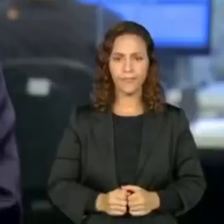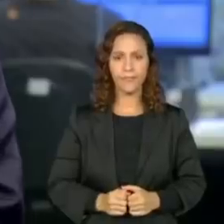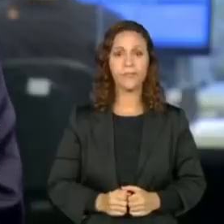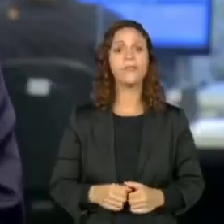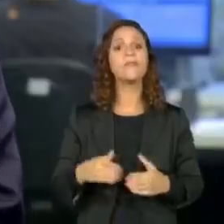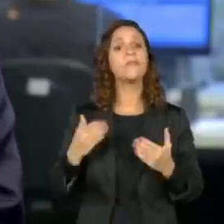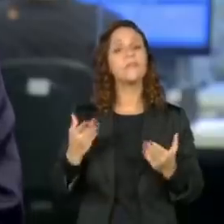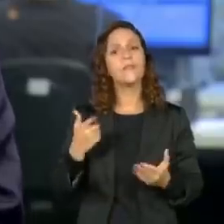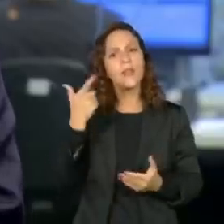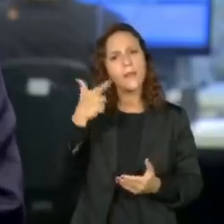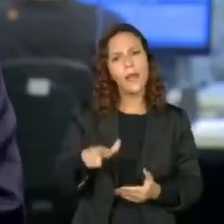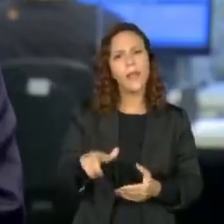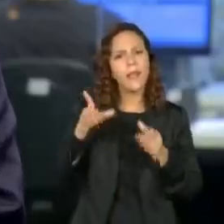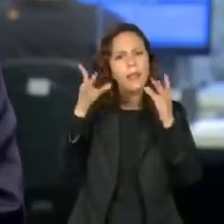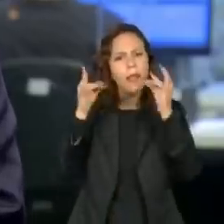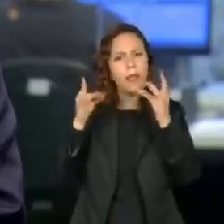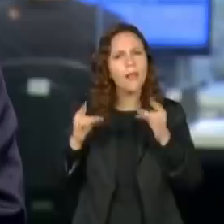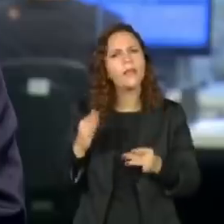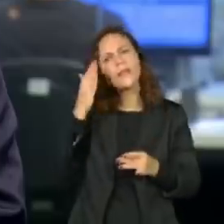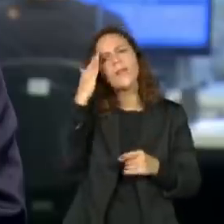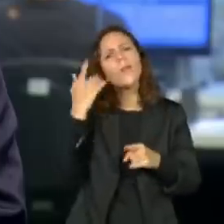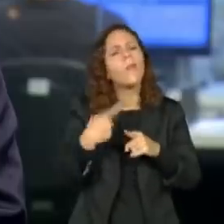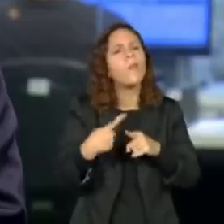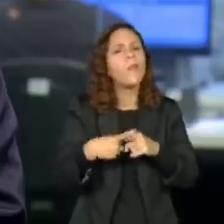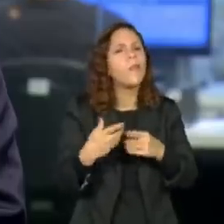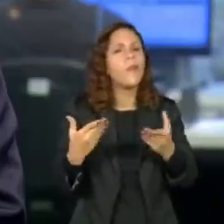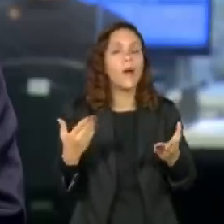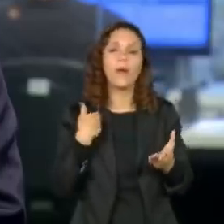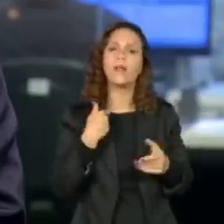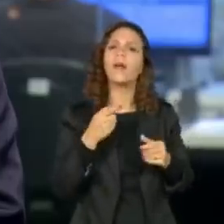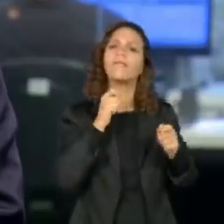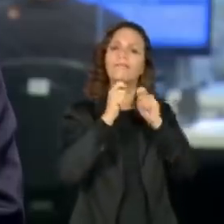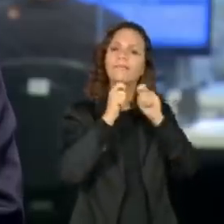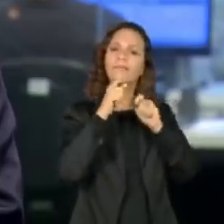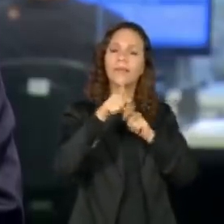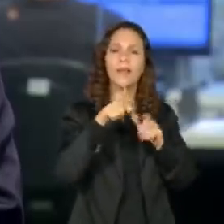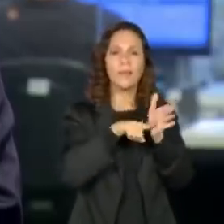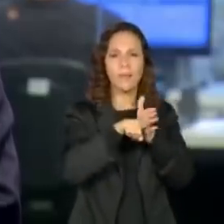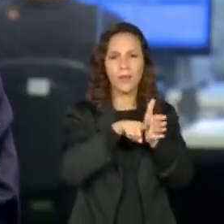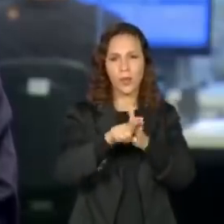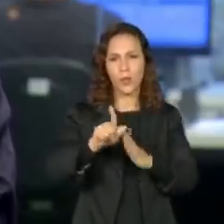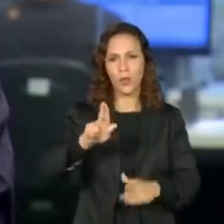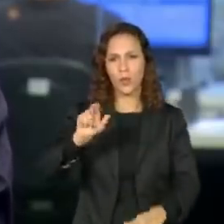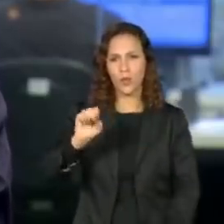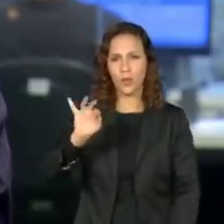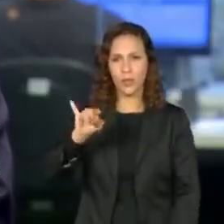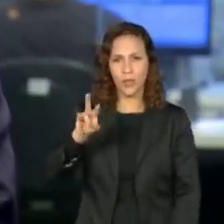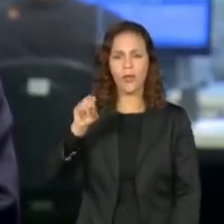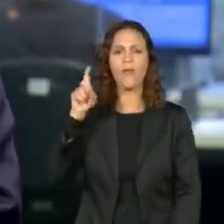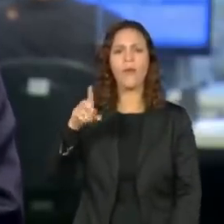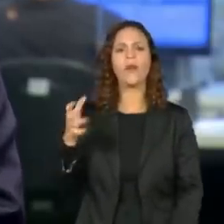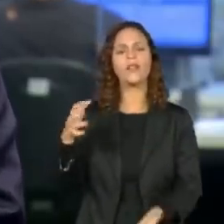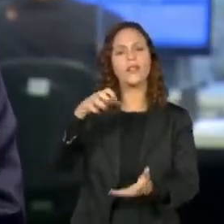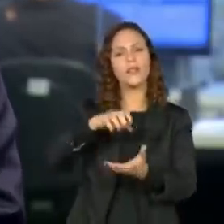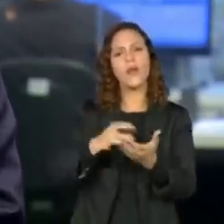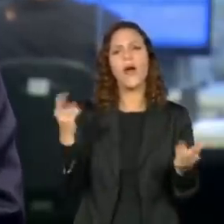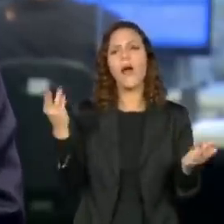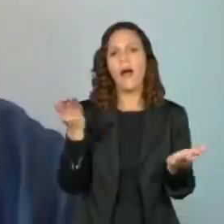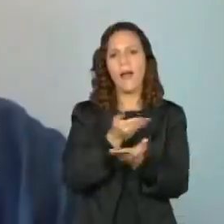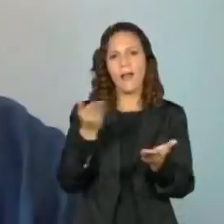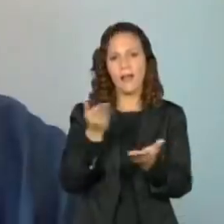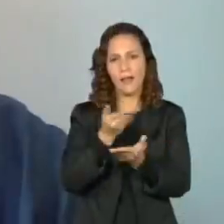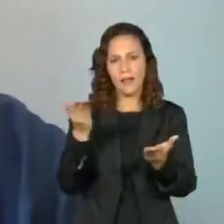Para saber um pouco mais sobre os motivos do conflito, nós conversamos com o pesquisador Gustavo Oliveira, do Instituto de Relações Internacionais Santiago